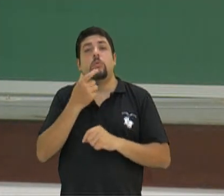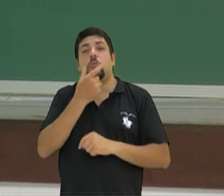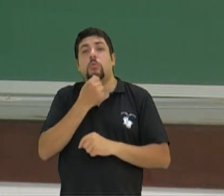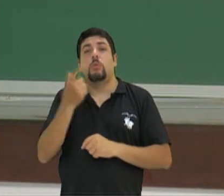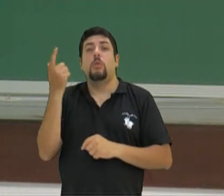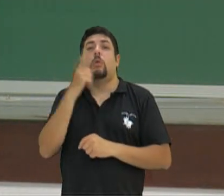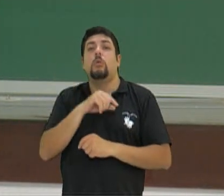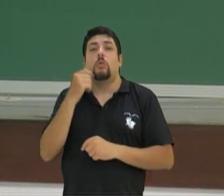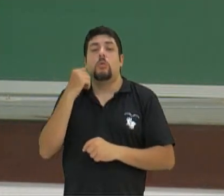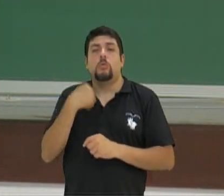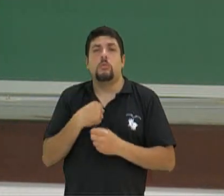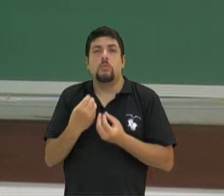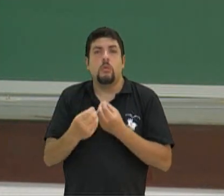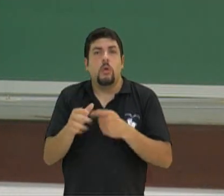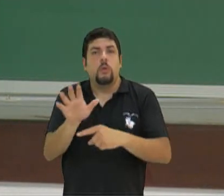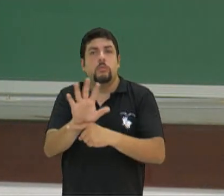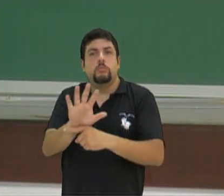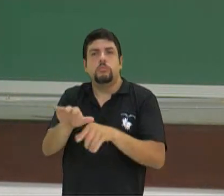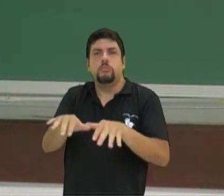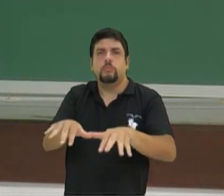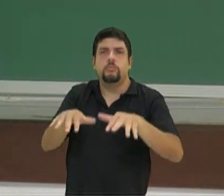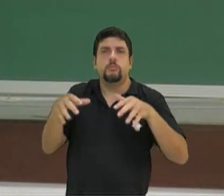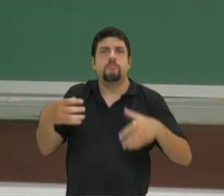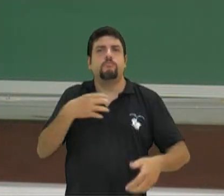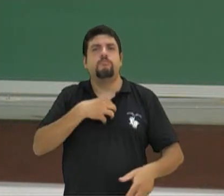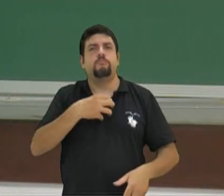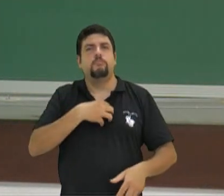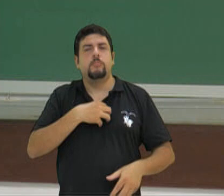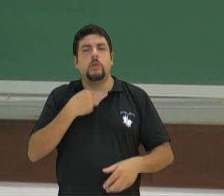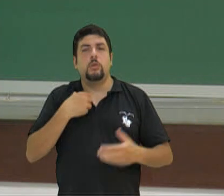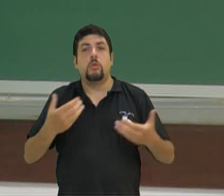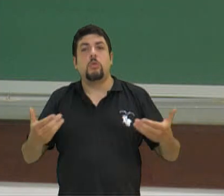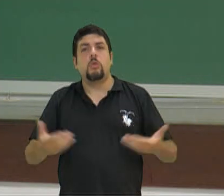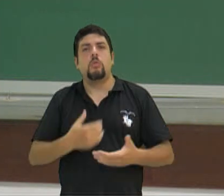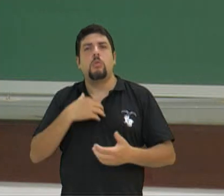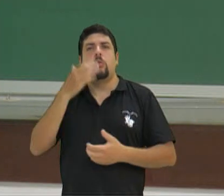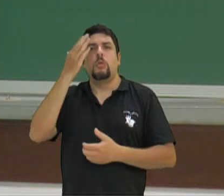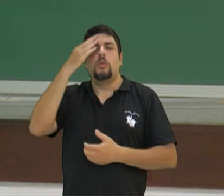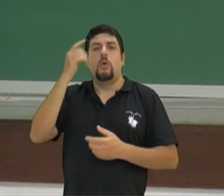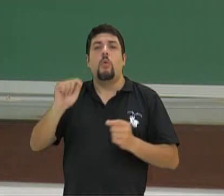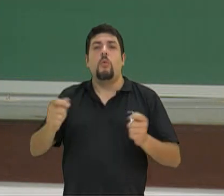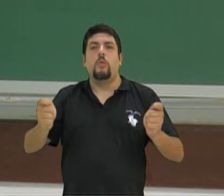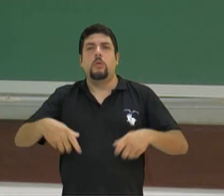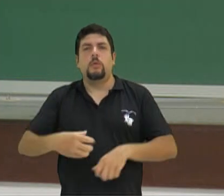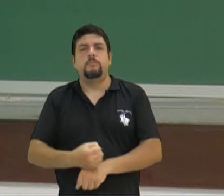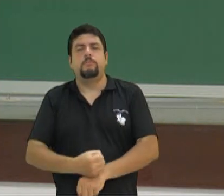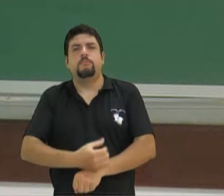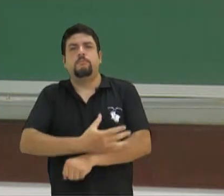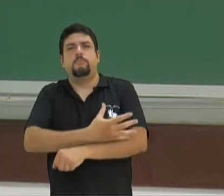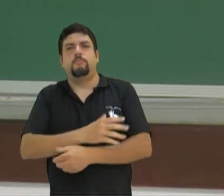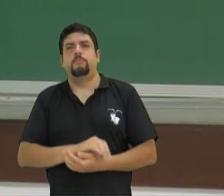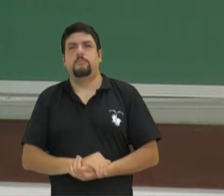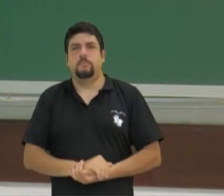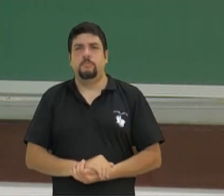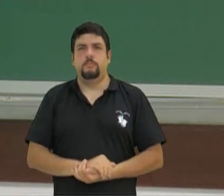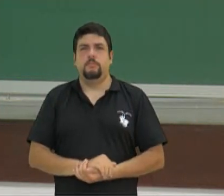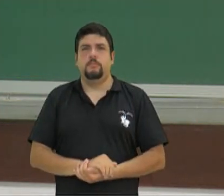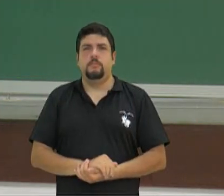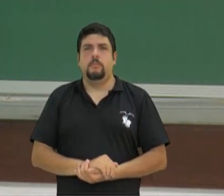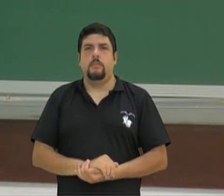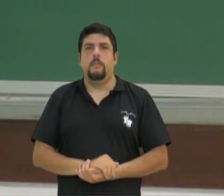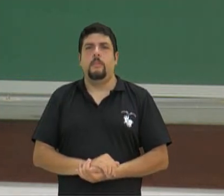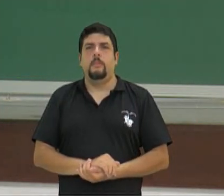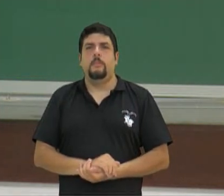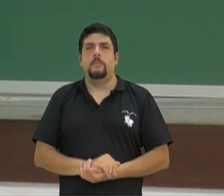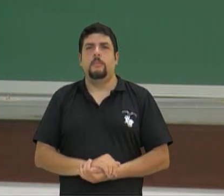essa cara de cinema que a gente tem hoje, né? De buscar as emoções, buscar a ficção. Tá?